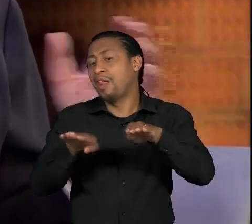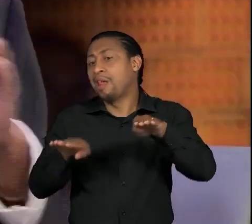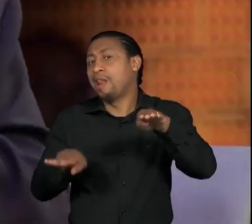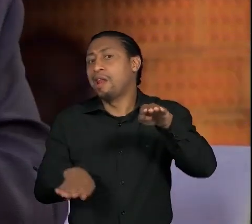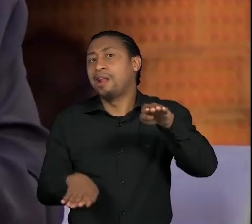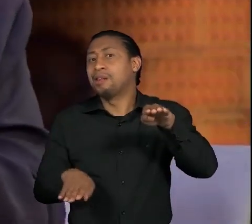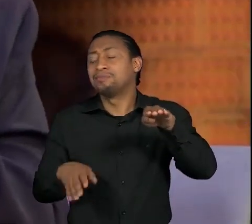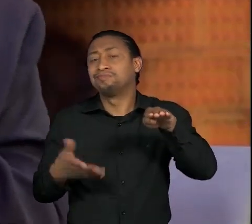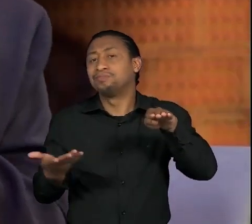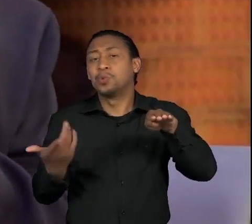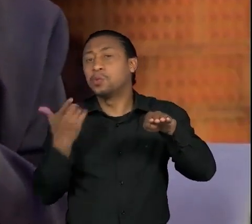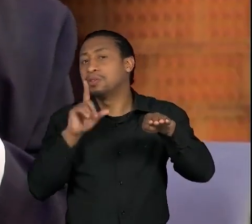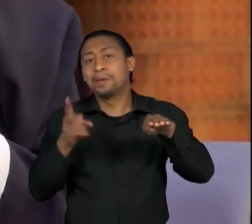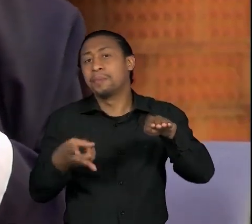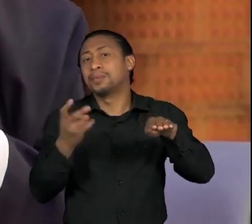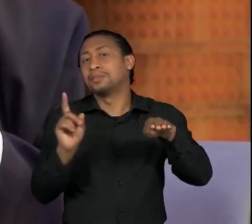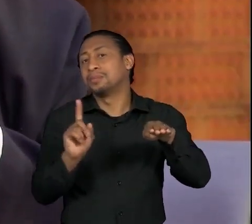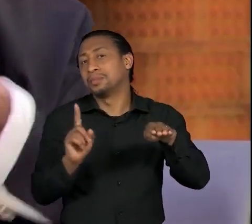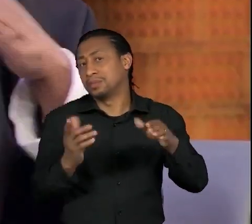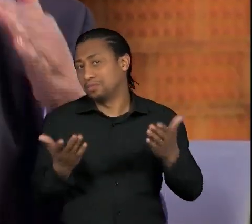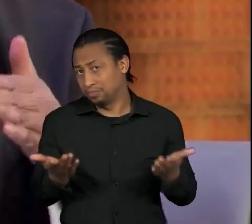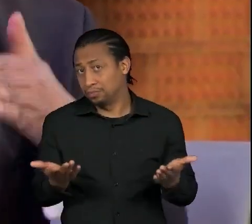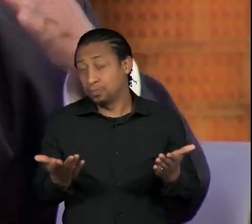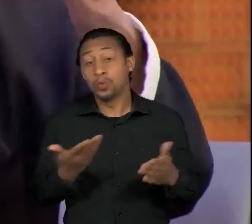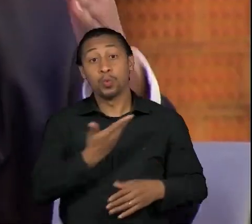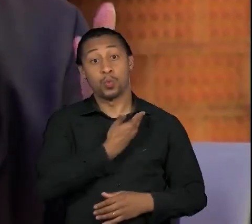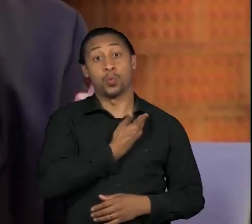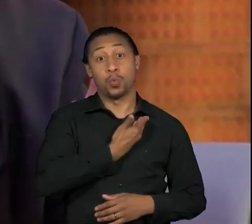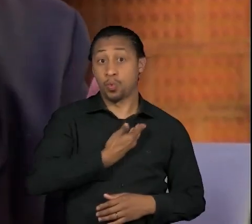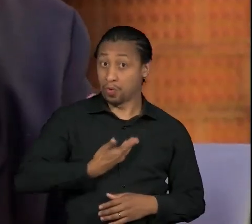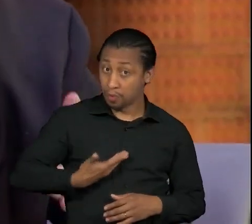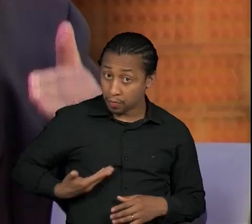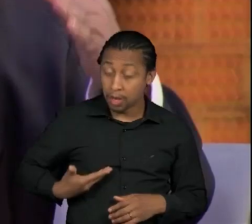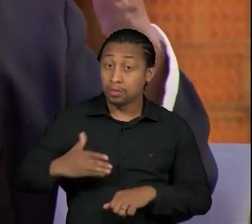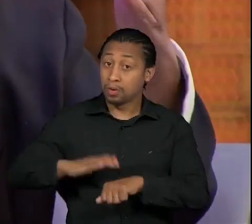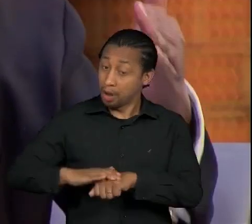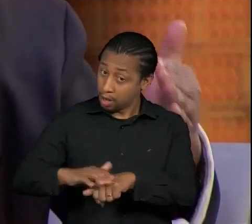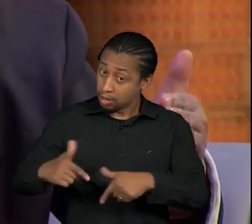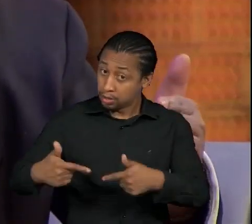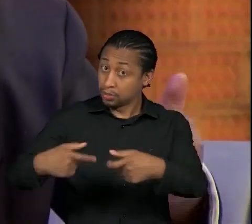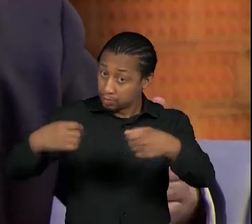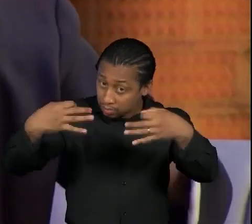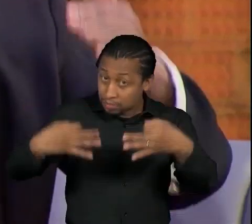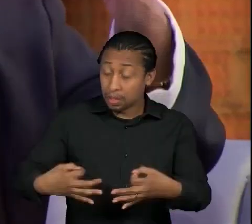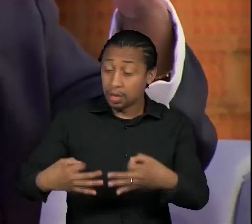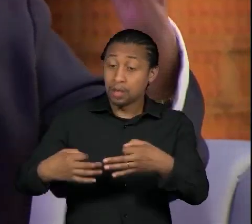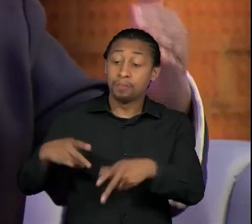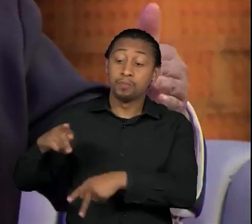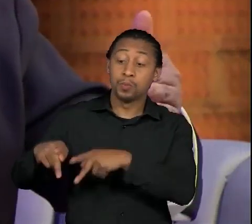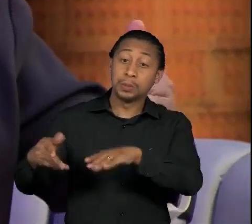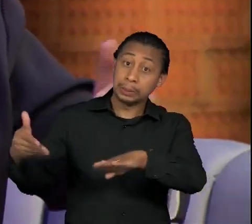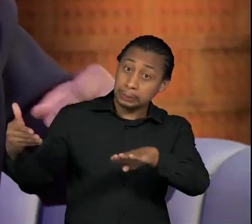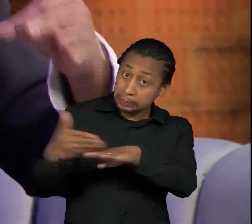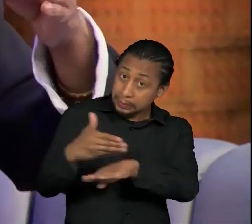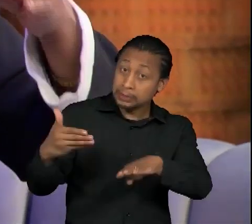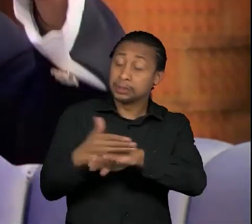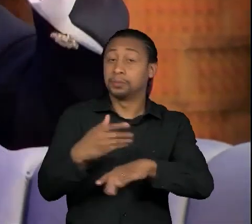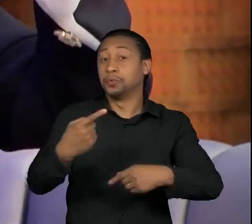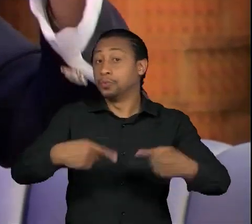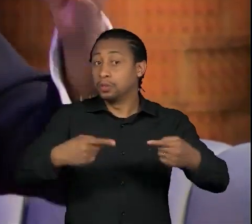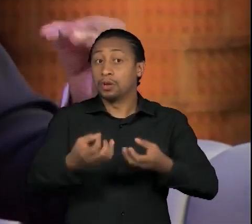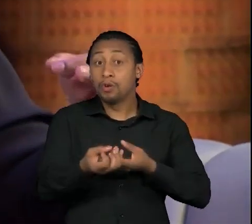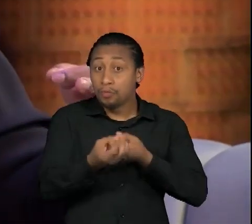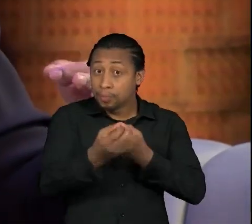é? Então, só governos eficientes, com políticas participativas transparentes, que